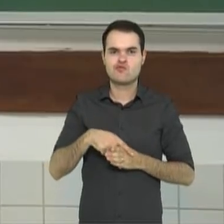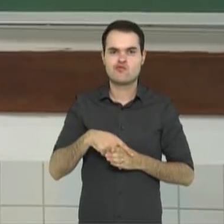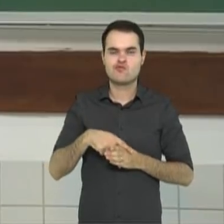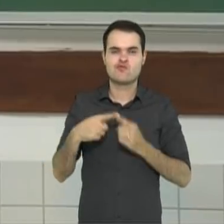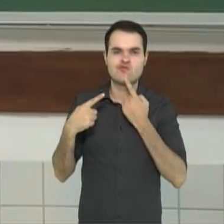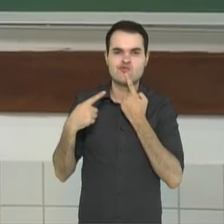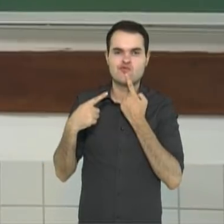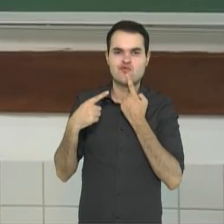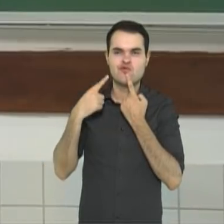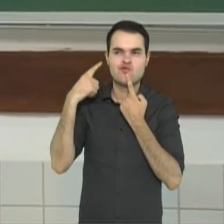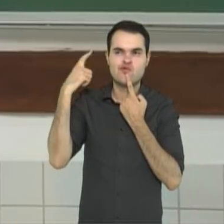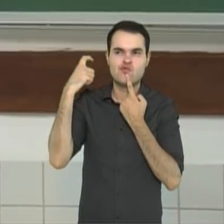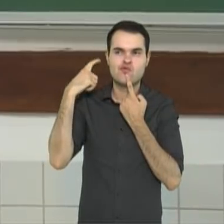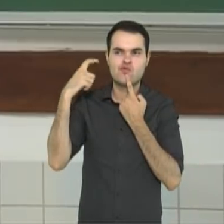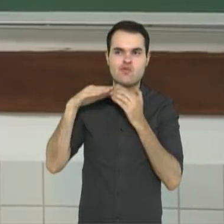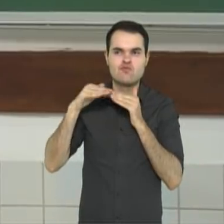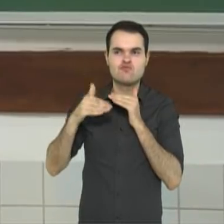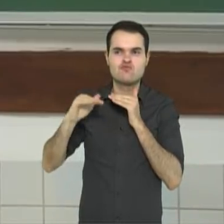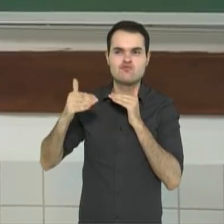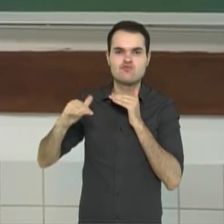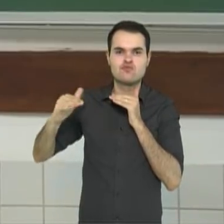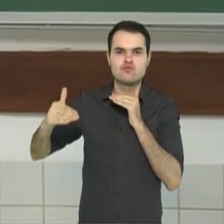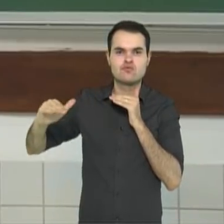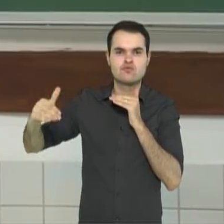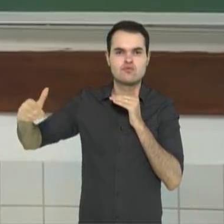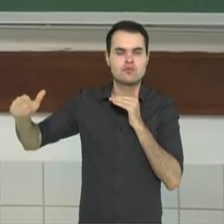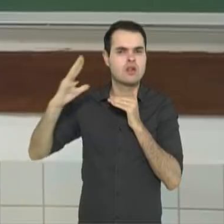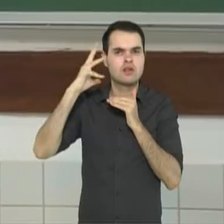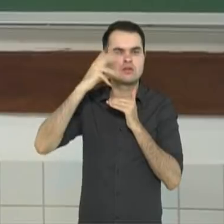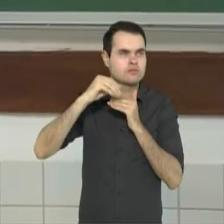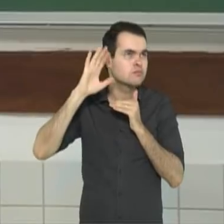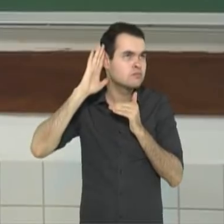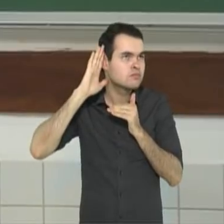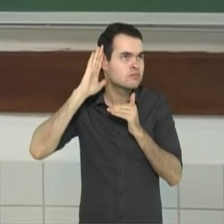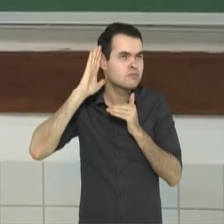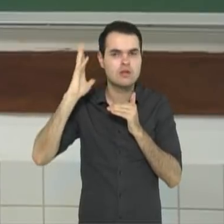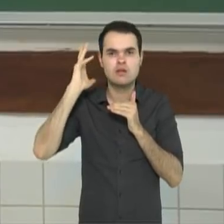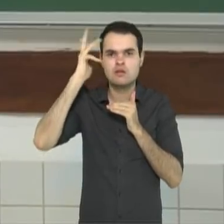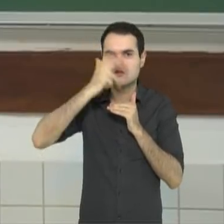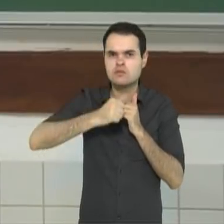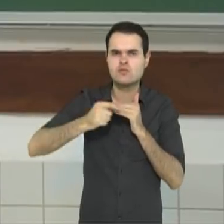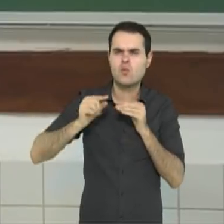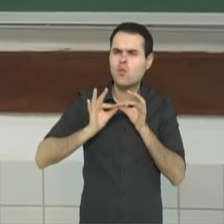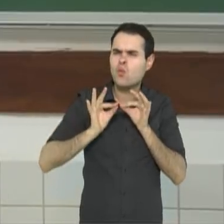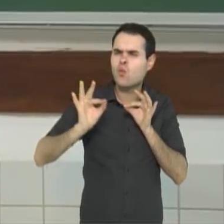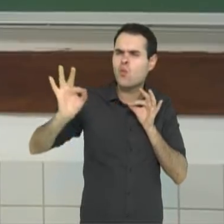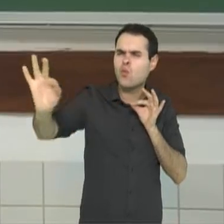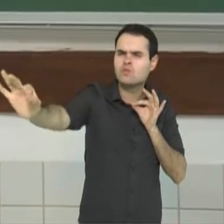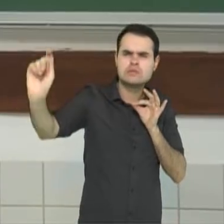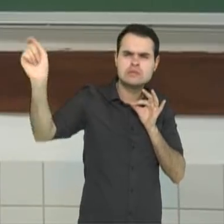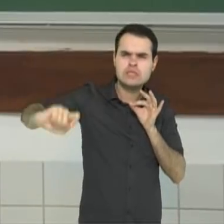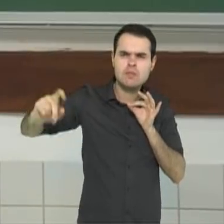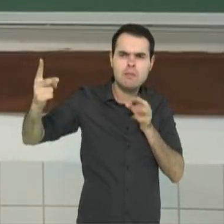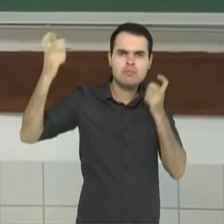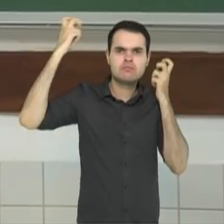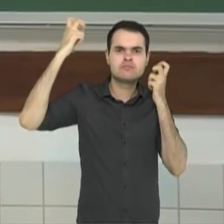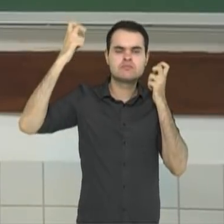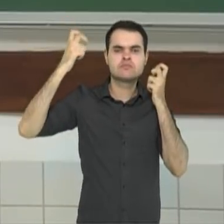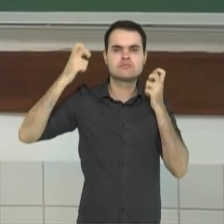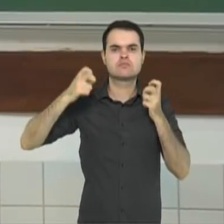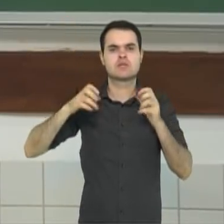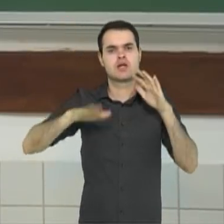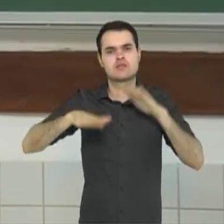que é muito harmônico, sabe? É bonito de se ouvir, você ouve lá longe. Muitas vezes é um